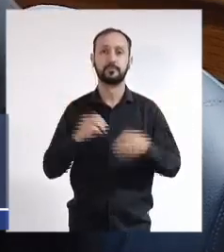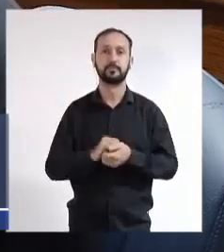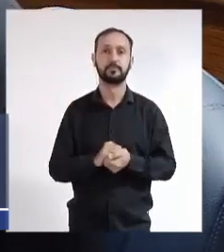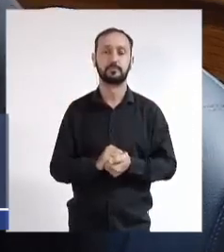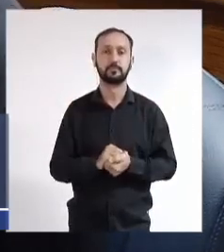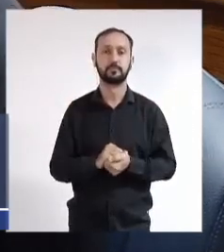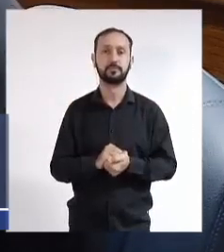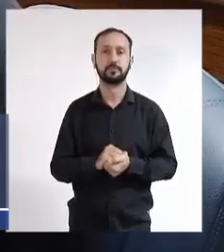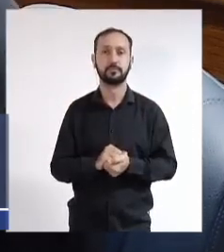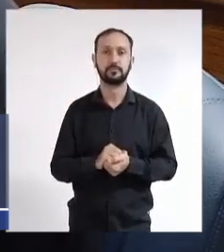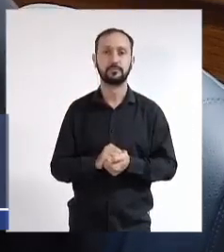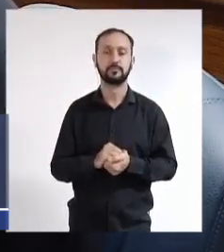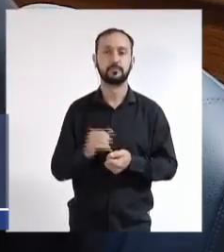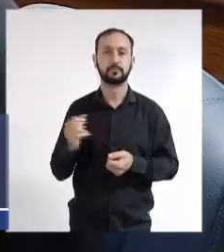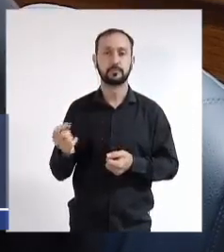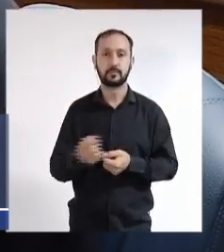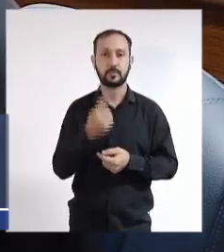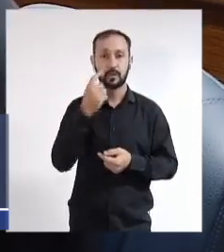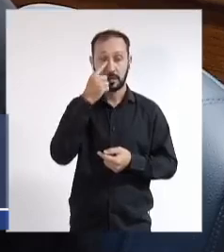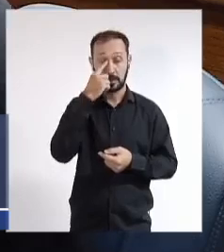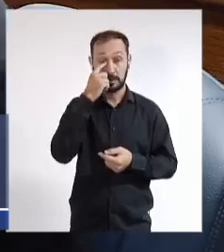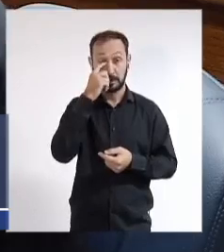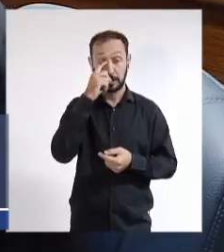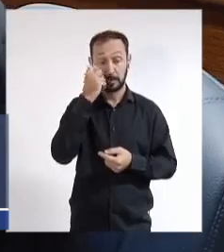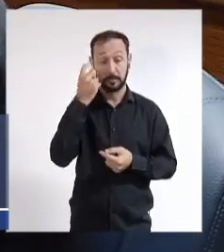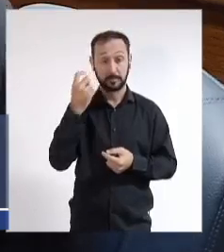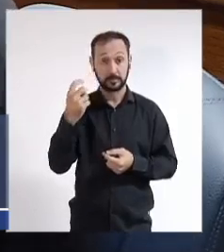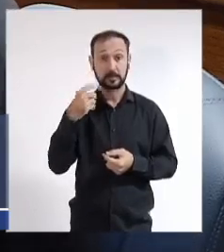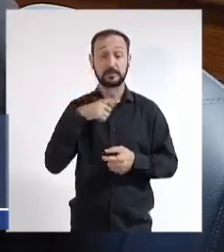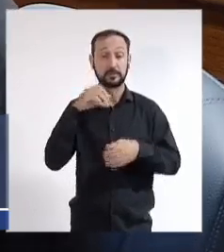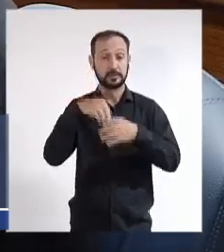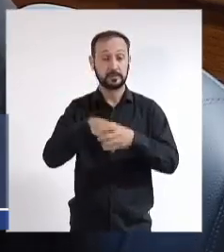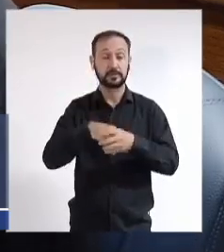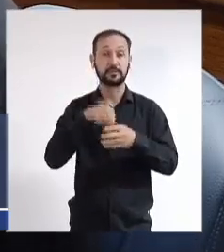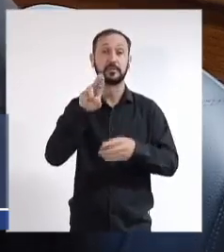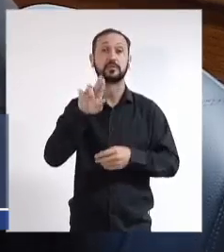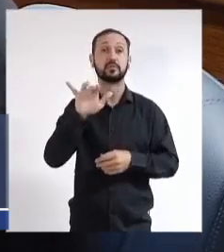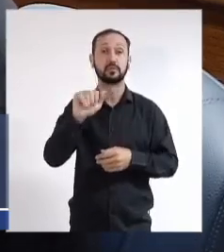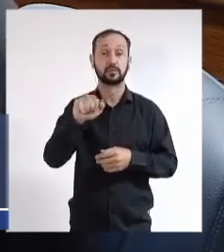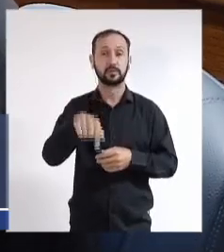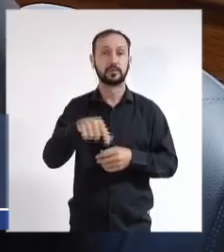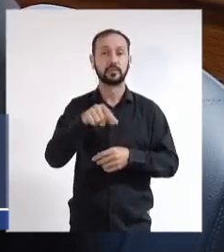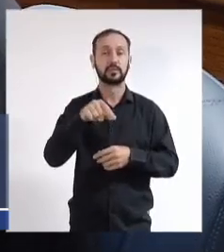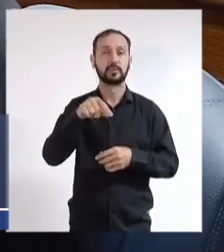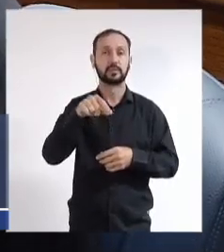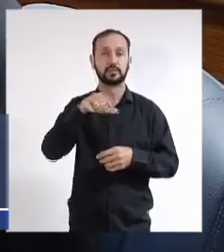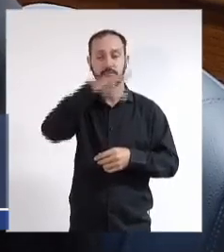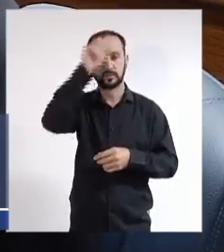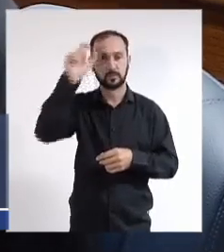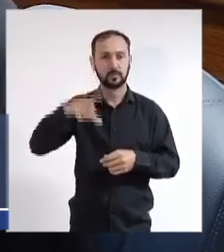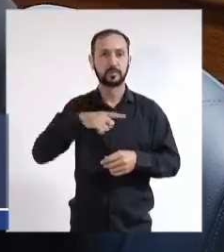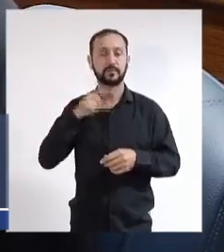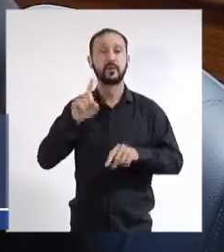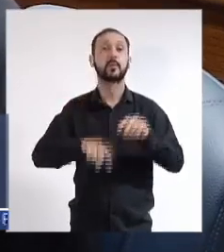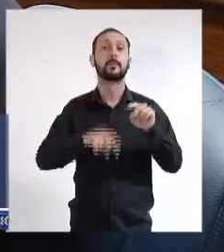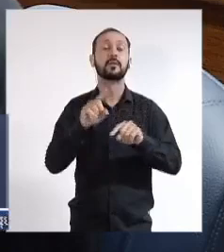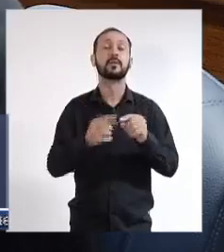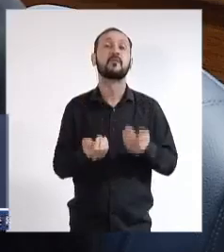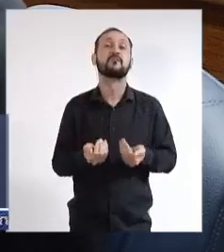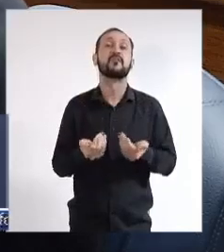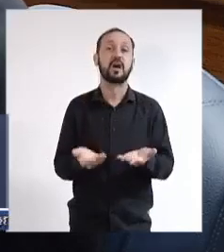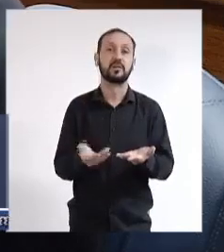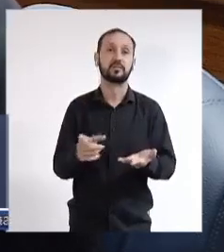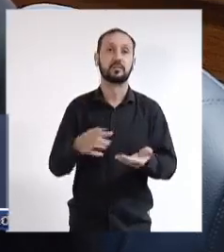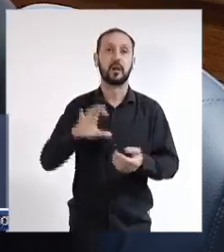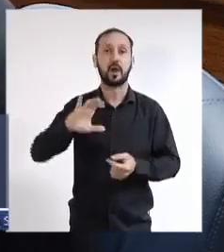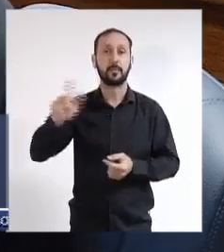coisa importante para a gente entender nas noturnas nas unidades de conservação do estado é definição de produtos a serem oferecidos né